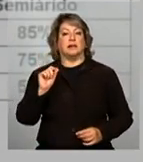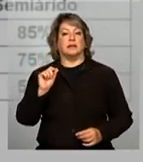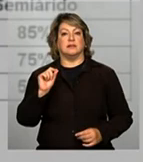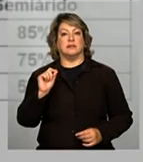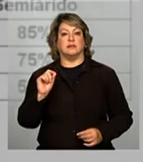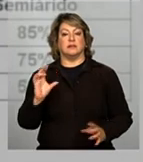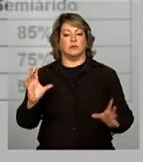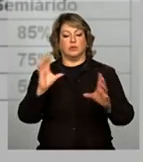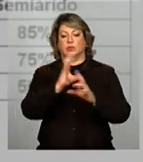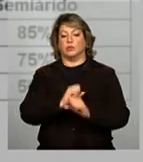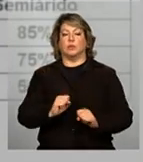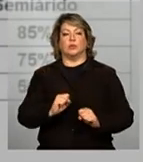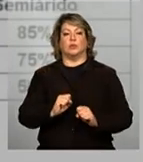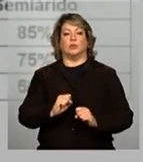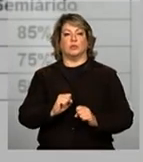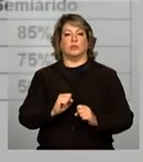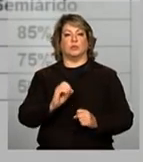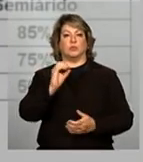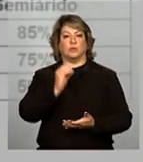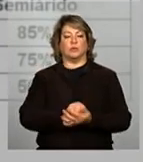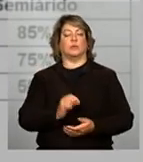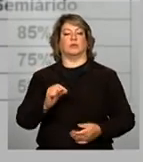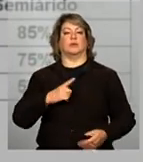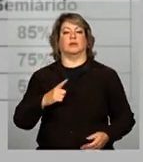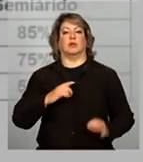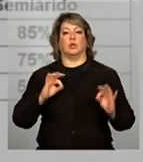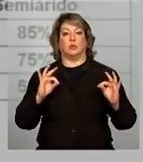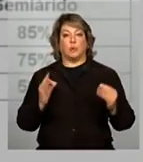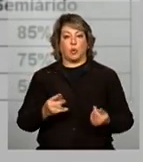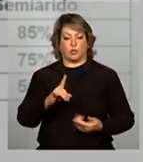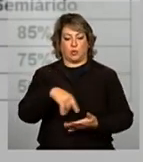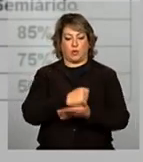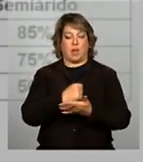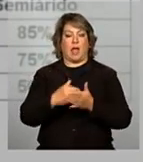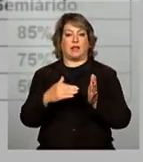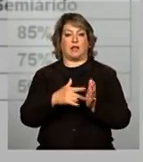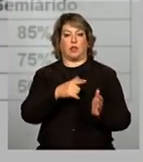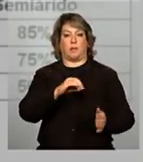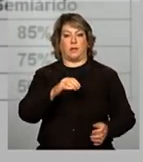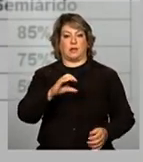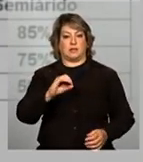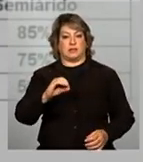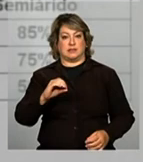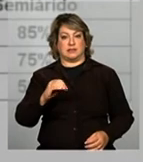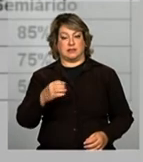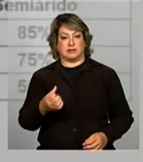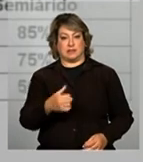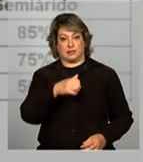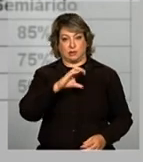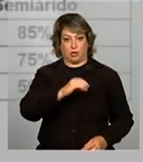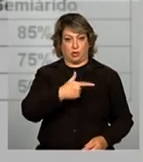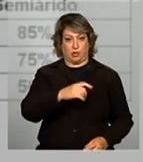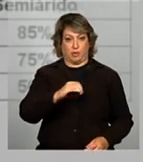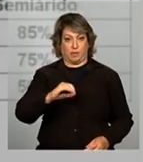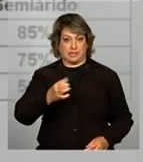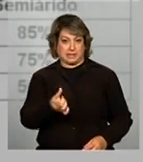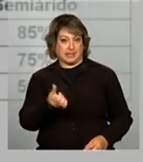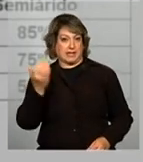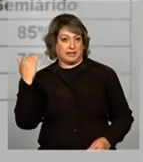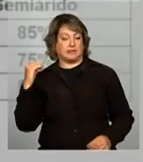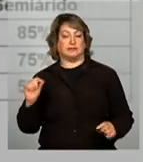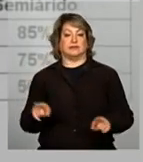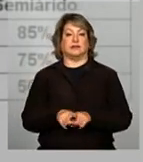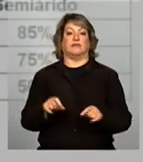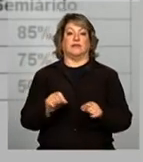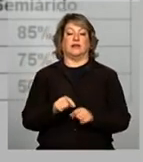operações de crédito rural contratadas até 2006, nós vamos fazer descontos de recursos, tanto